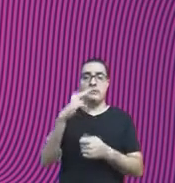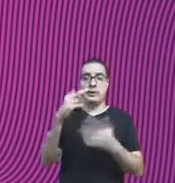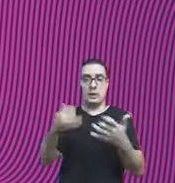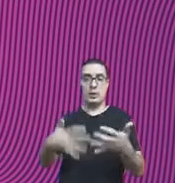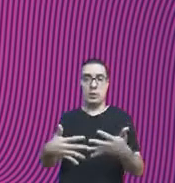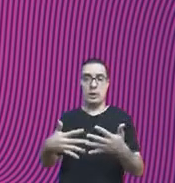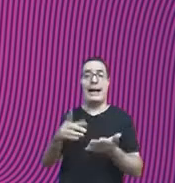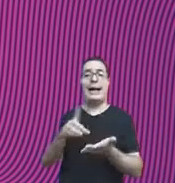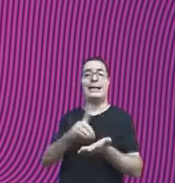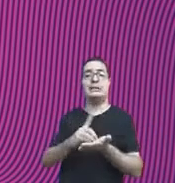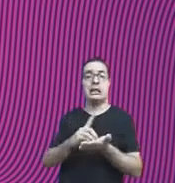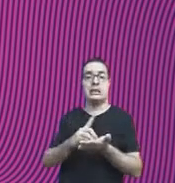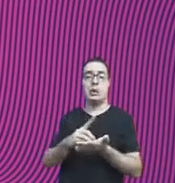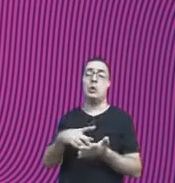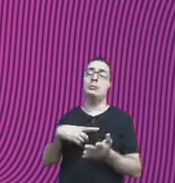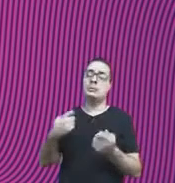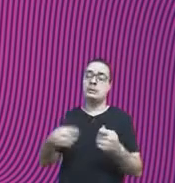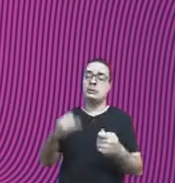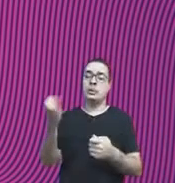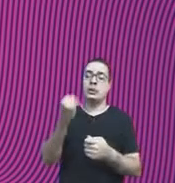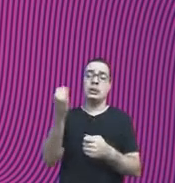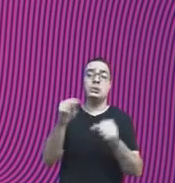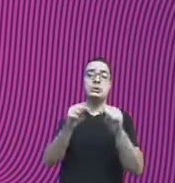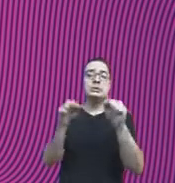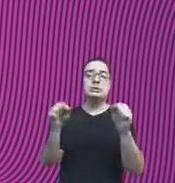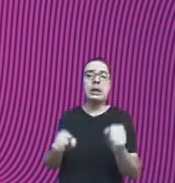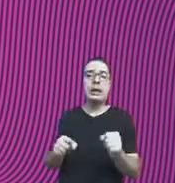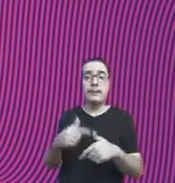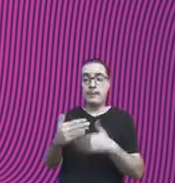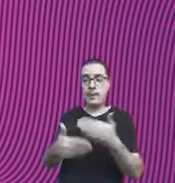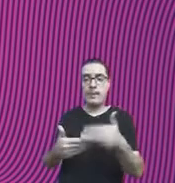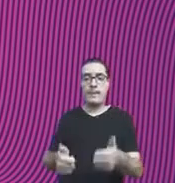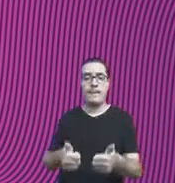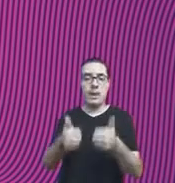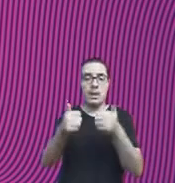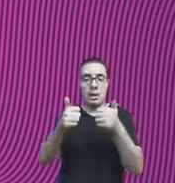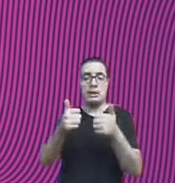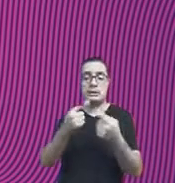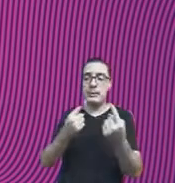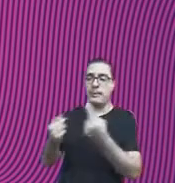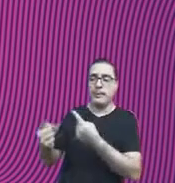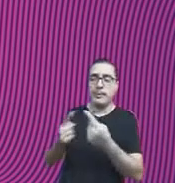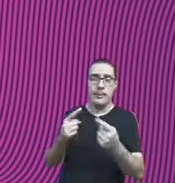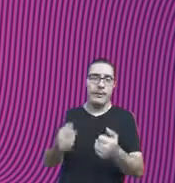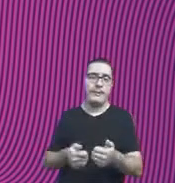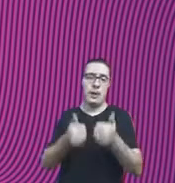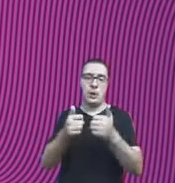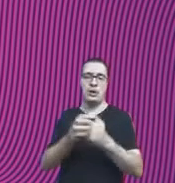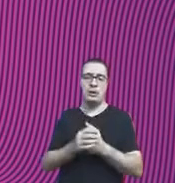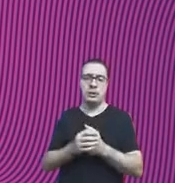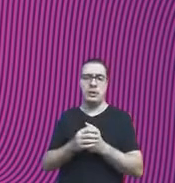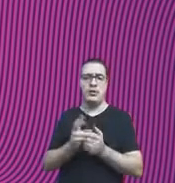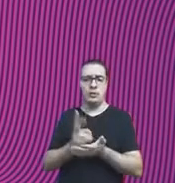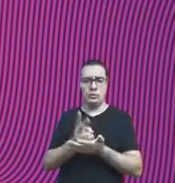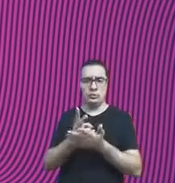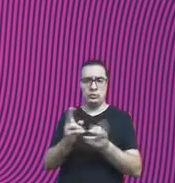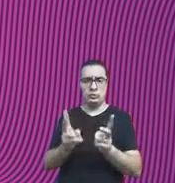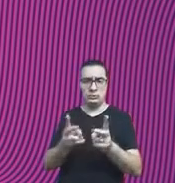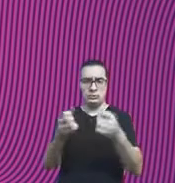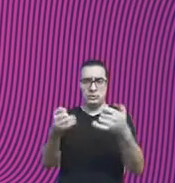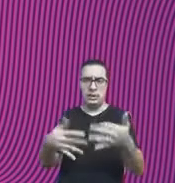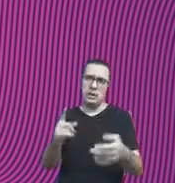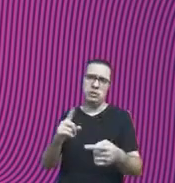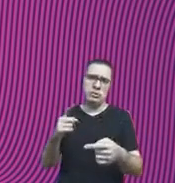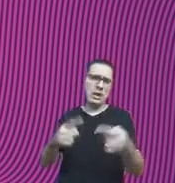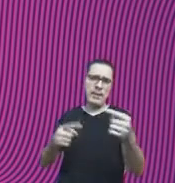papel fundamental para fazer com que esses sistemas rodem melhor e se falem melhor. Eu não vou insistir, já tem debates, inúmeros debates